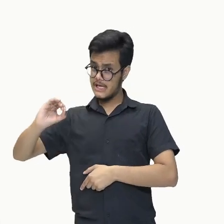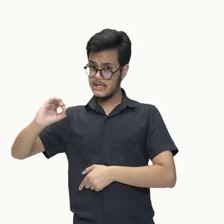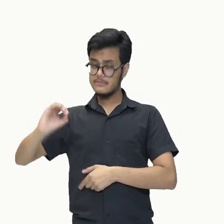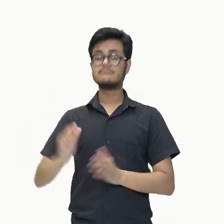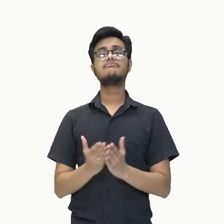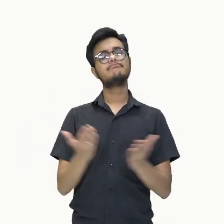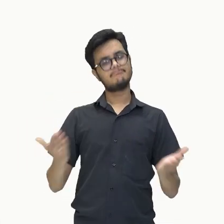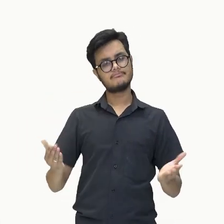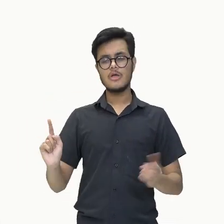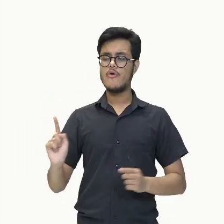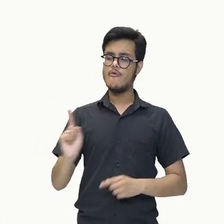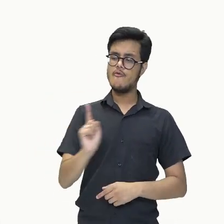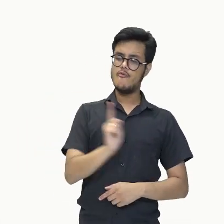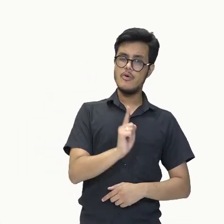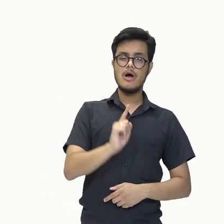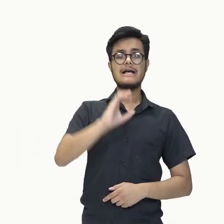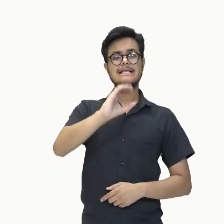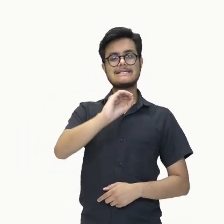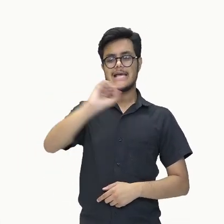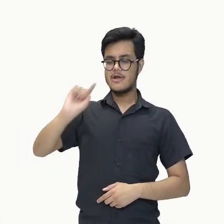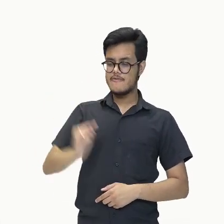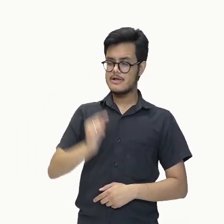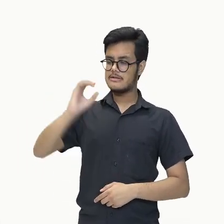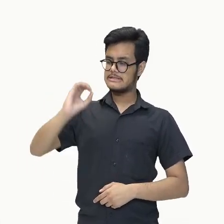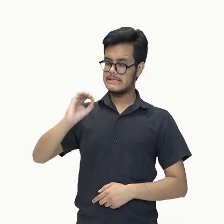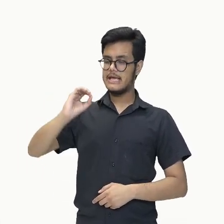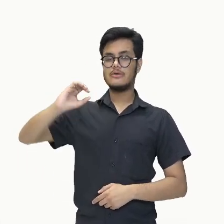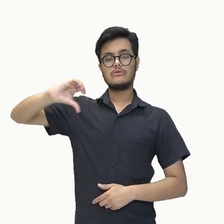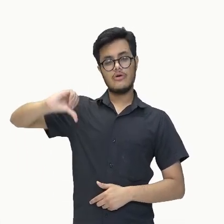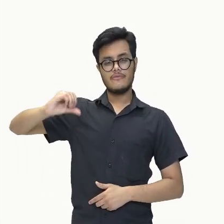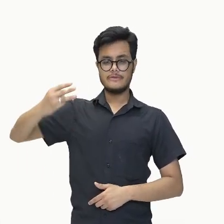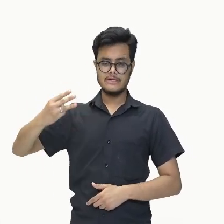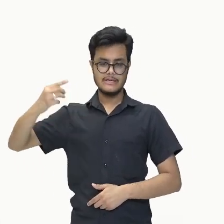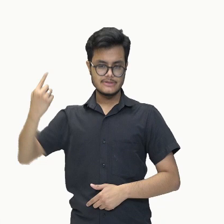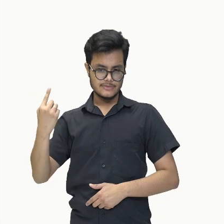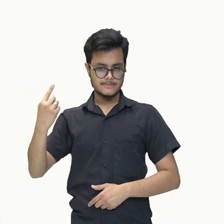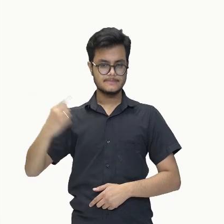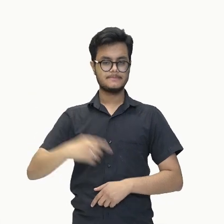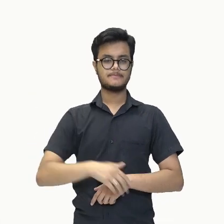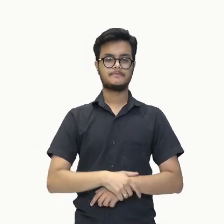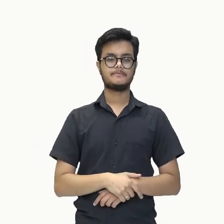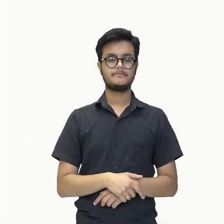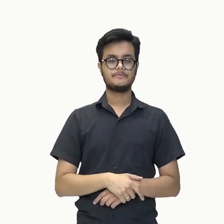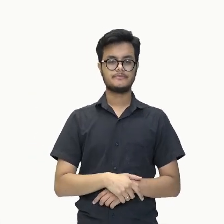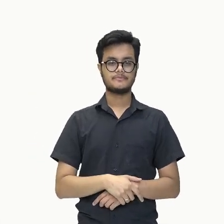a vírgula vai se deslocar 2 casas para a esquerda. E teremos